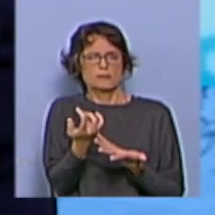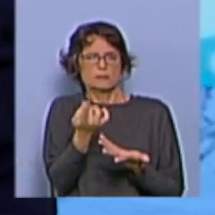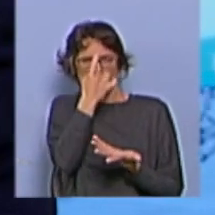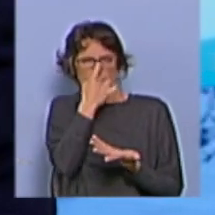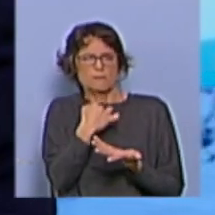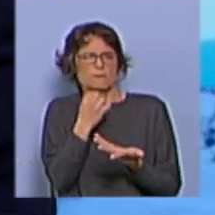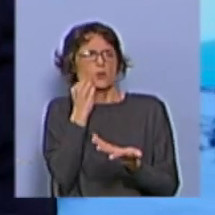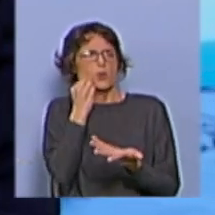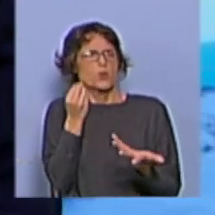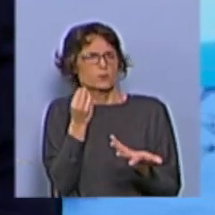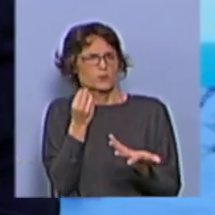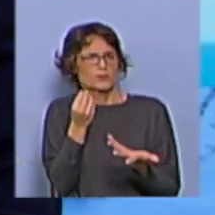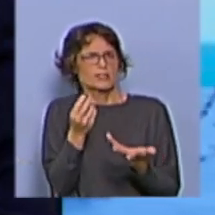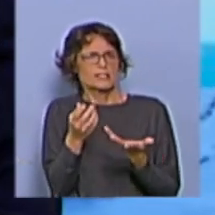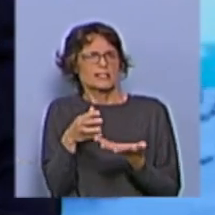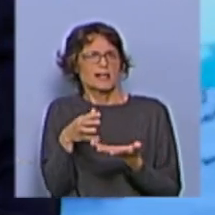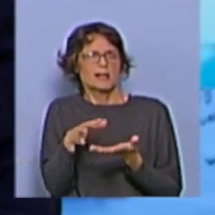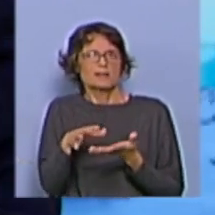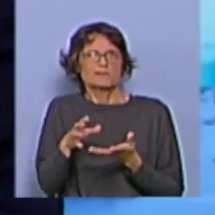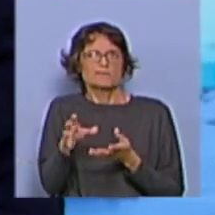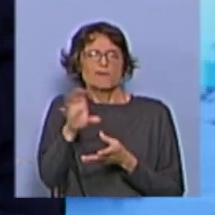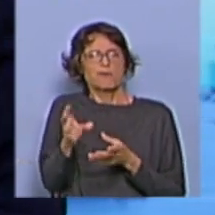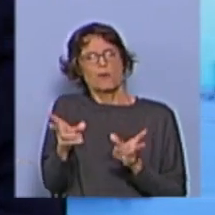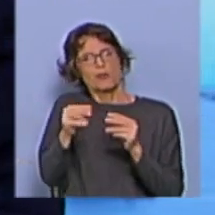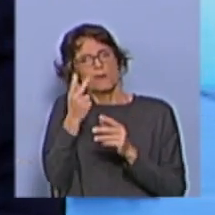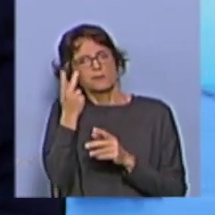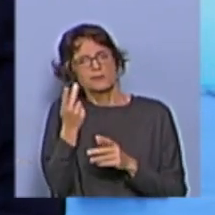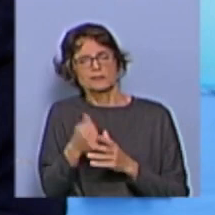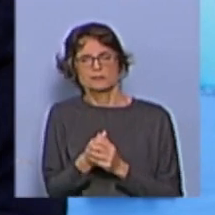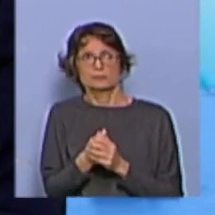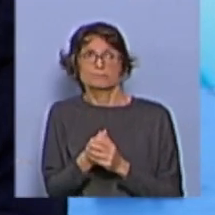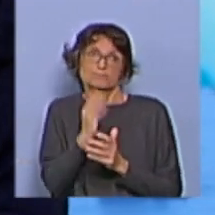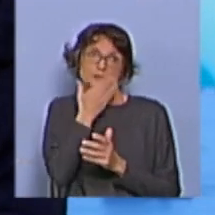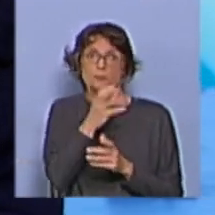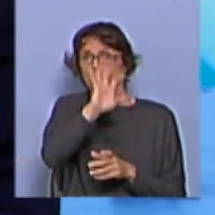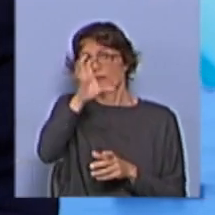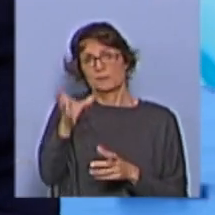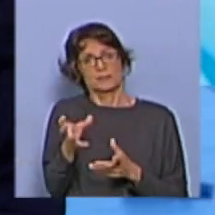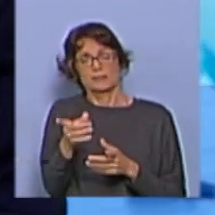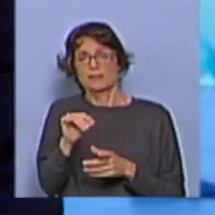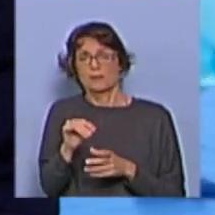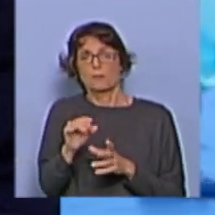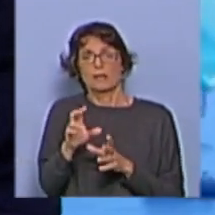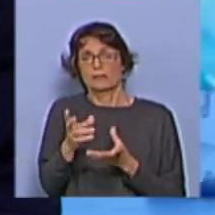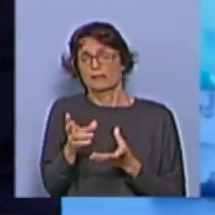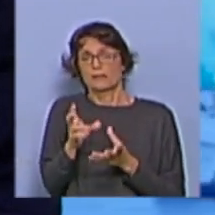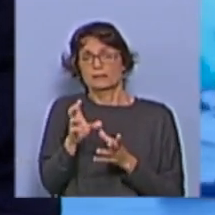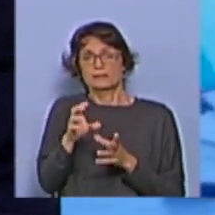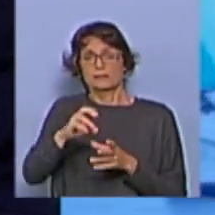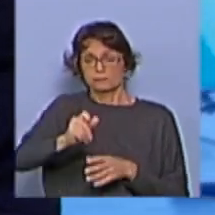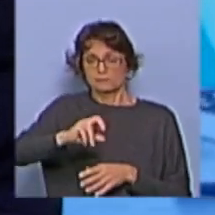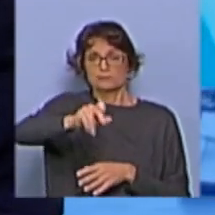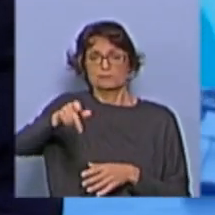identificar? Bem, ele será variável de país para país e talvez até de região para região. Veja como ainda agora